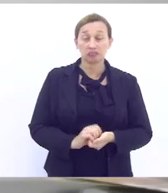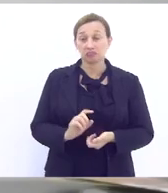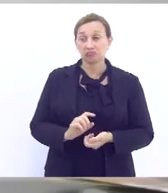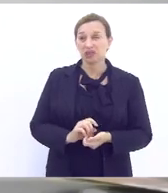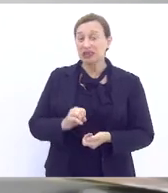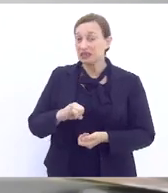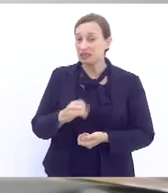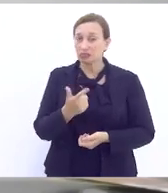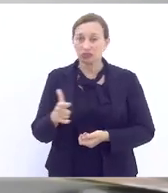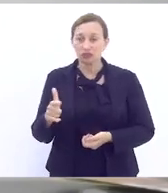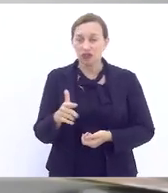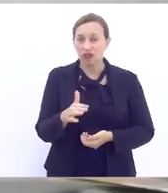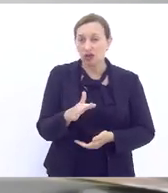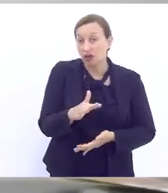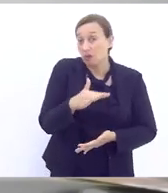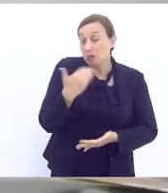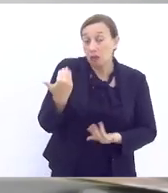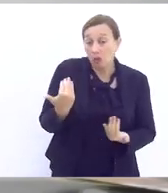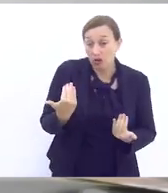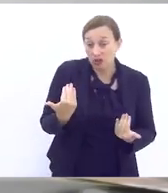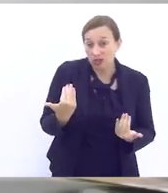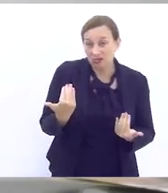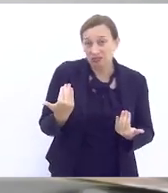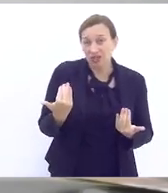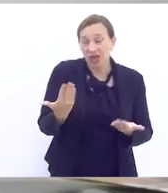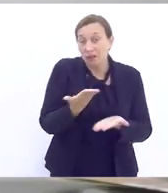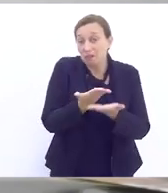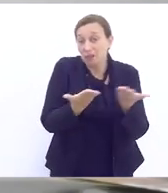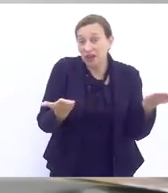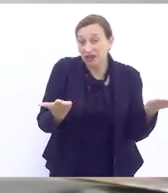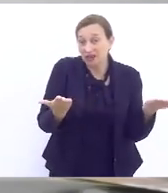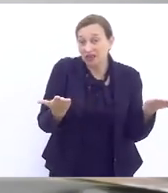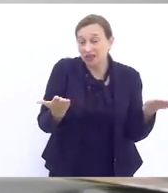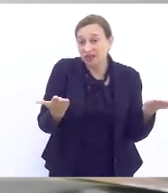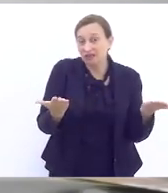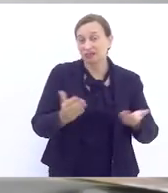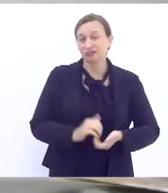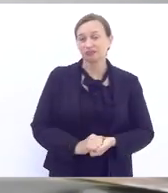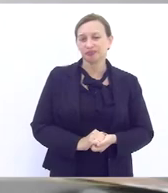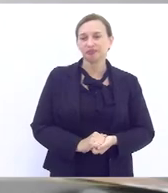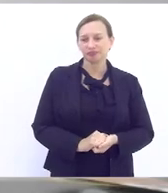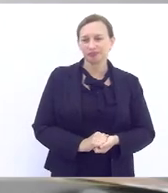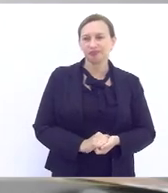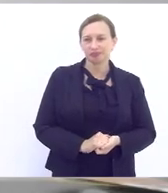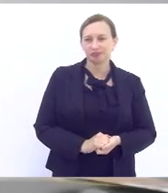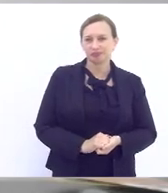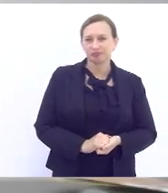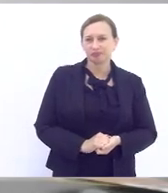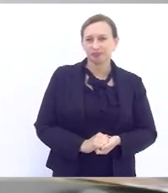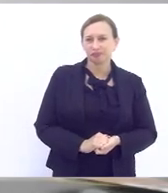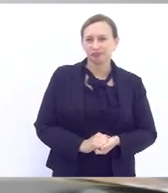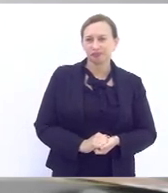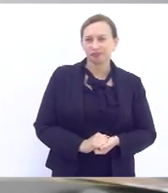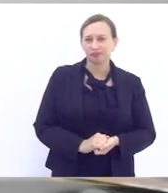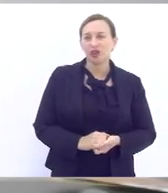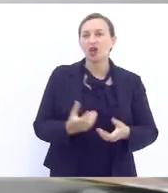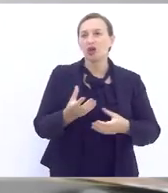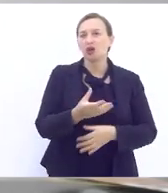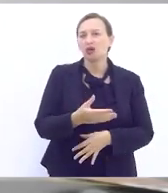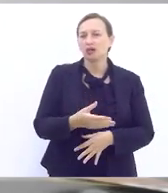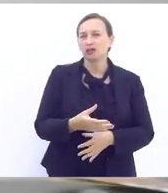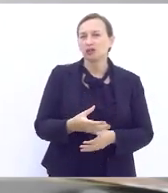a morte das categorias Então eu acho que a urgência do concurso público